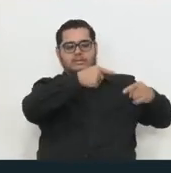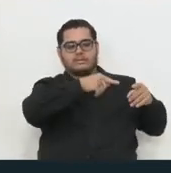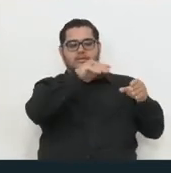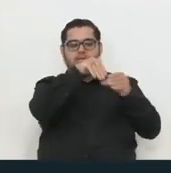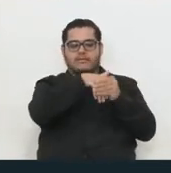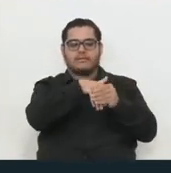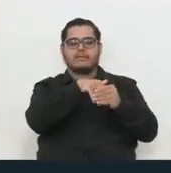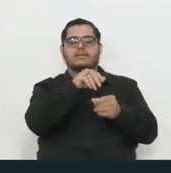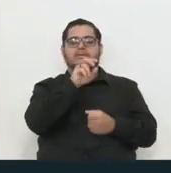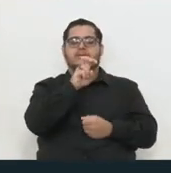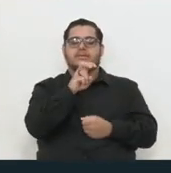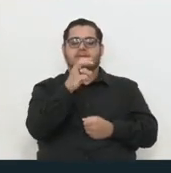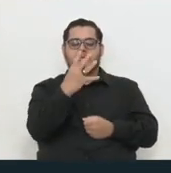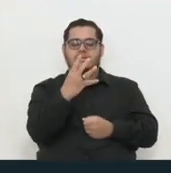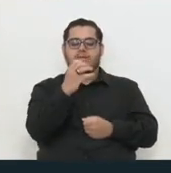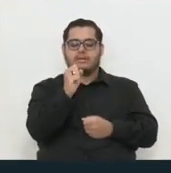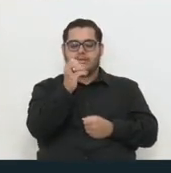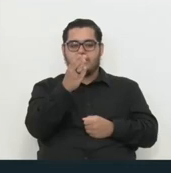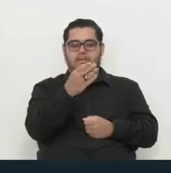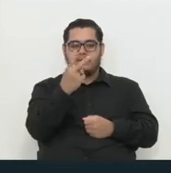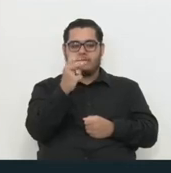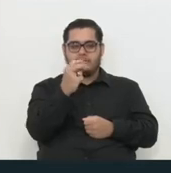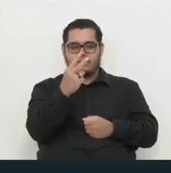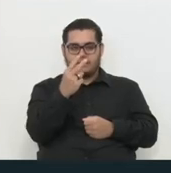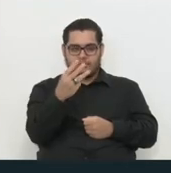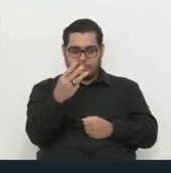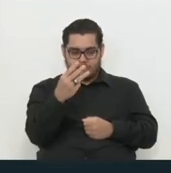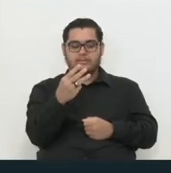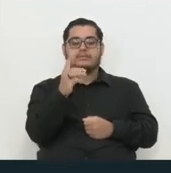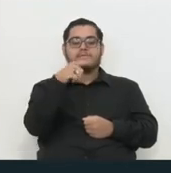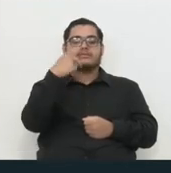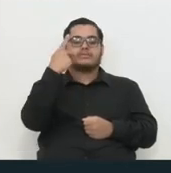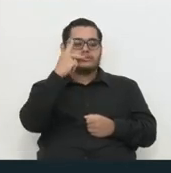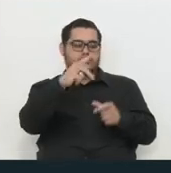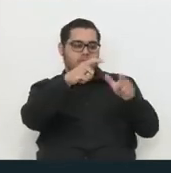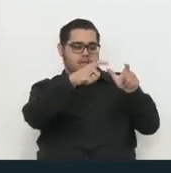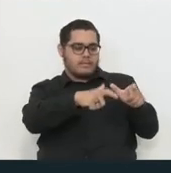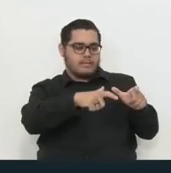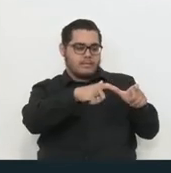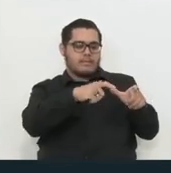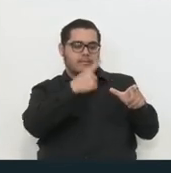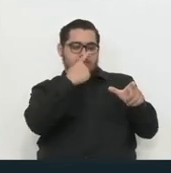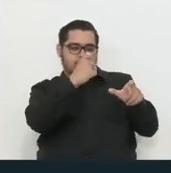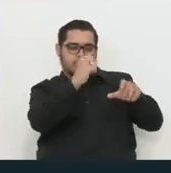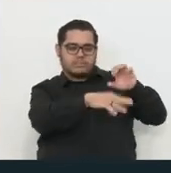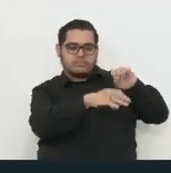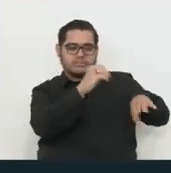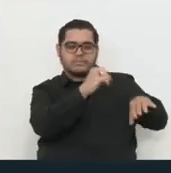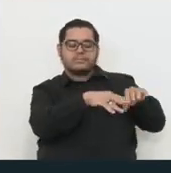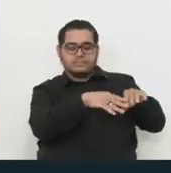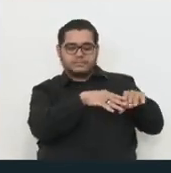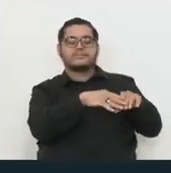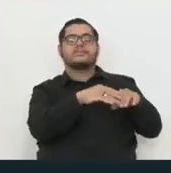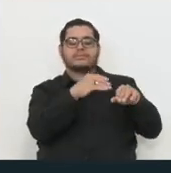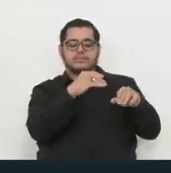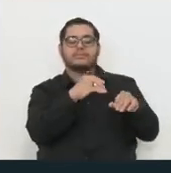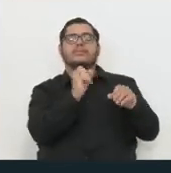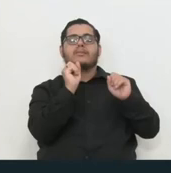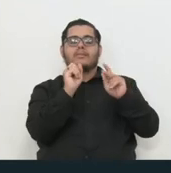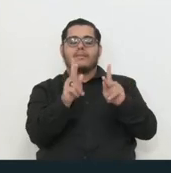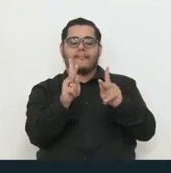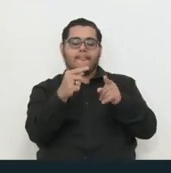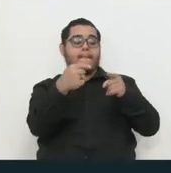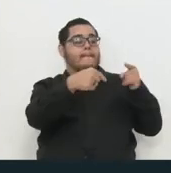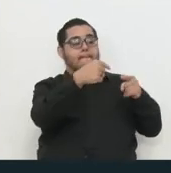548/2023 informações sobre a ampliação do aterro sanitário Municipal autor vereadores de Souza em discussão encerrada a discussão em votação os vereadores